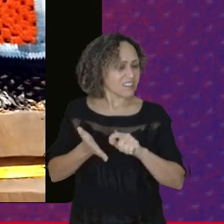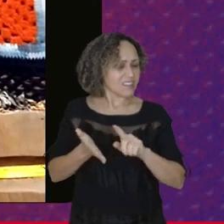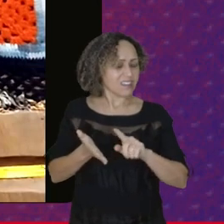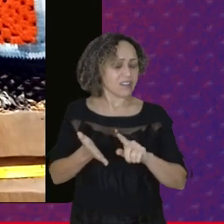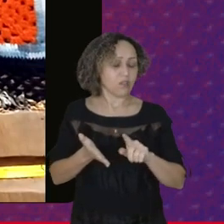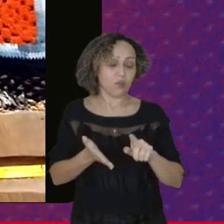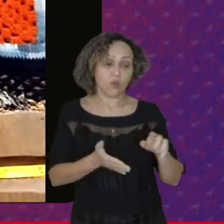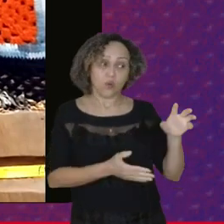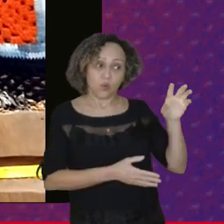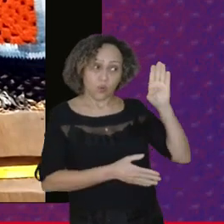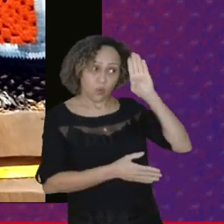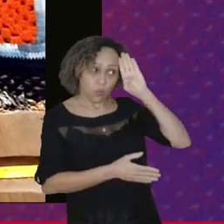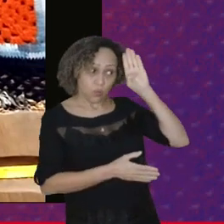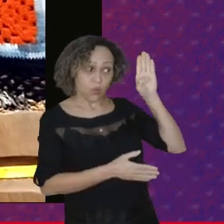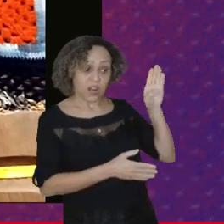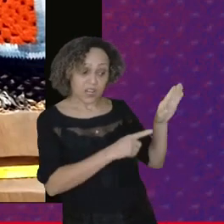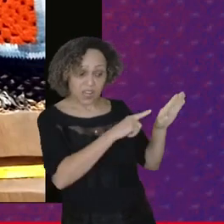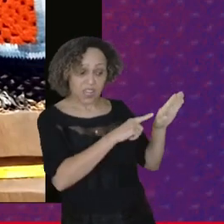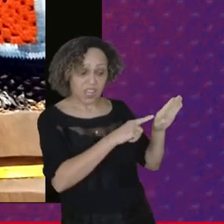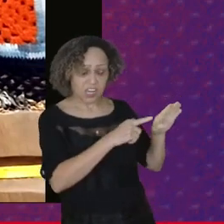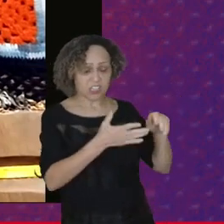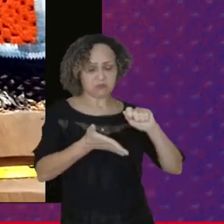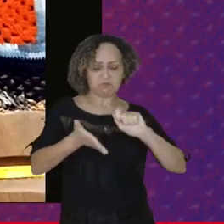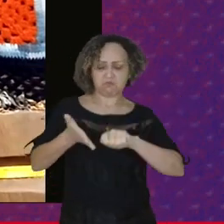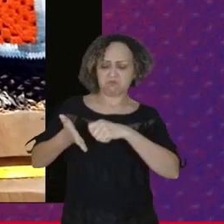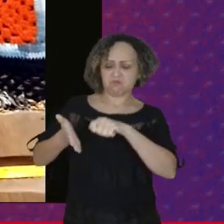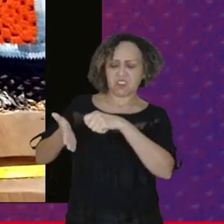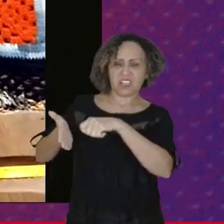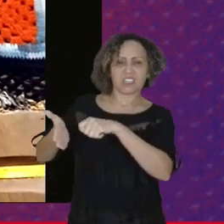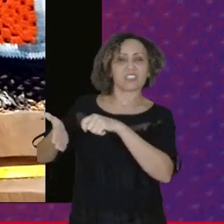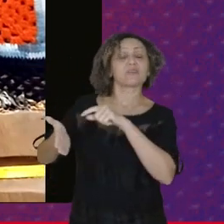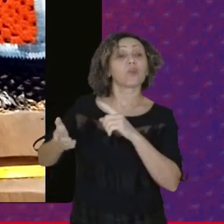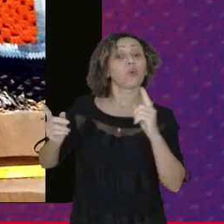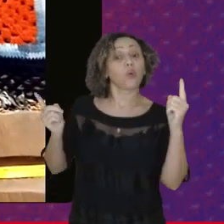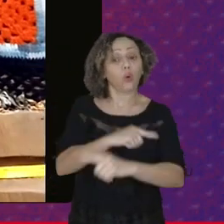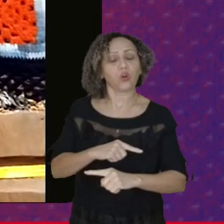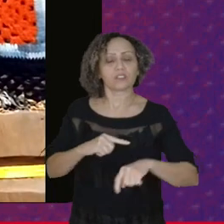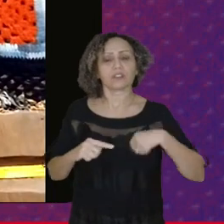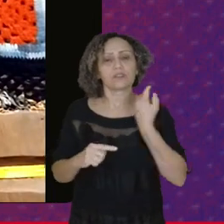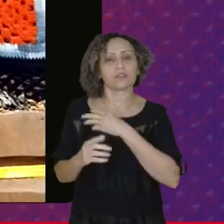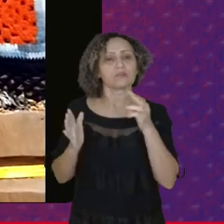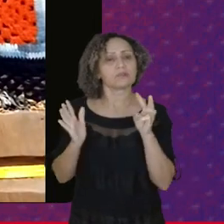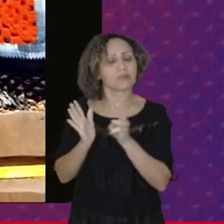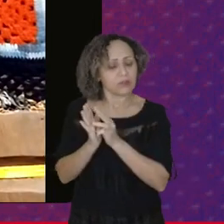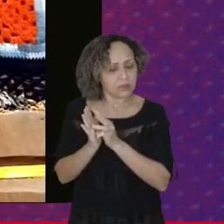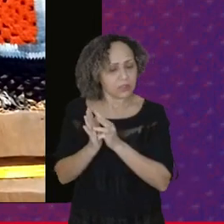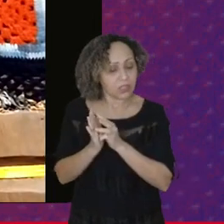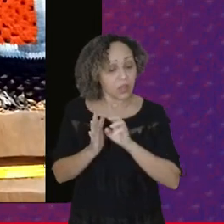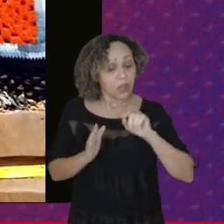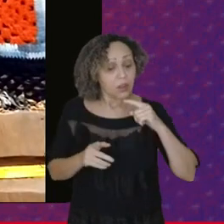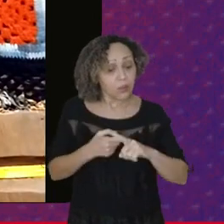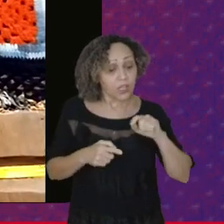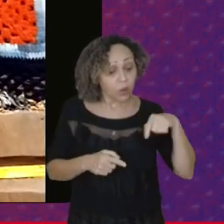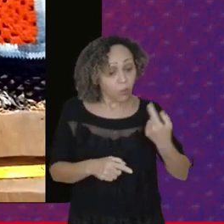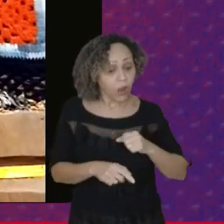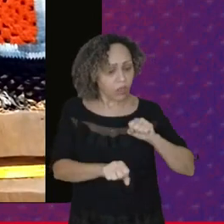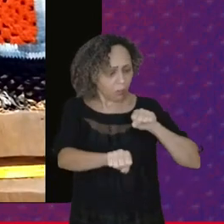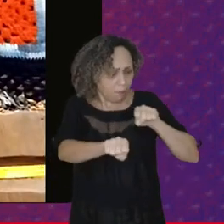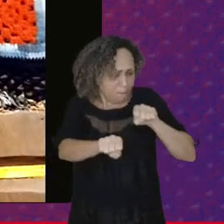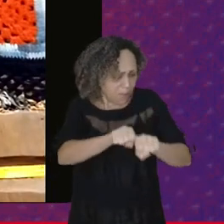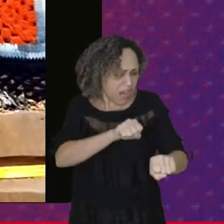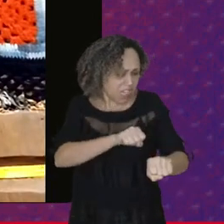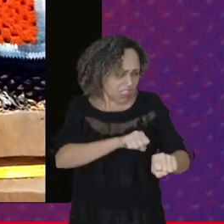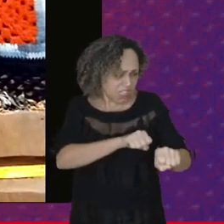indígenas, porque quando mata um guardião da gente, também está nos matando. E